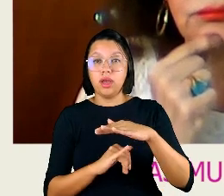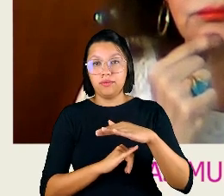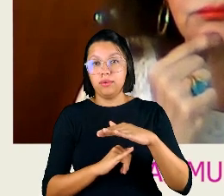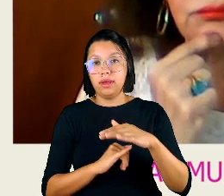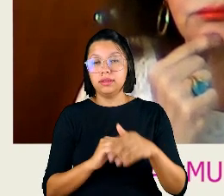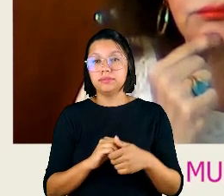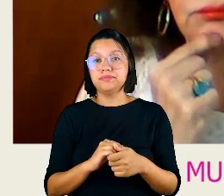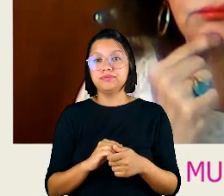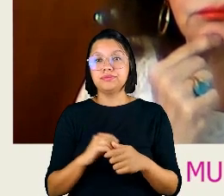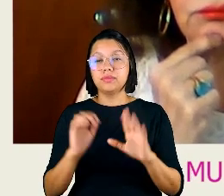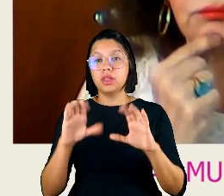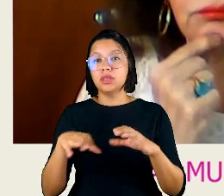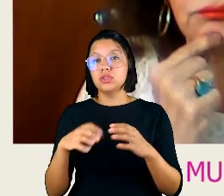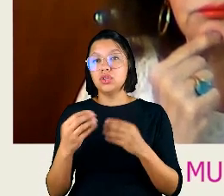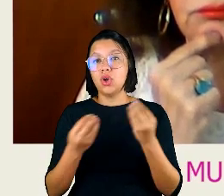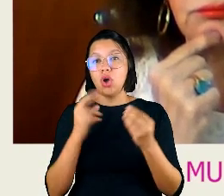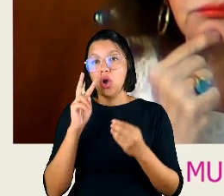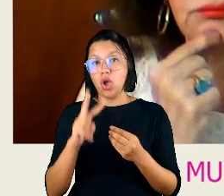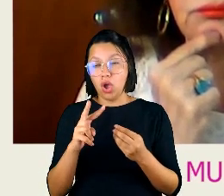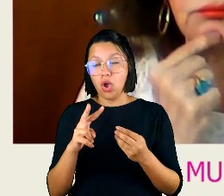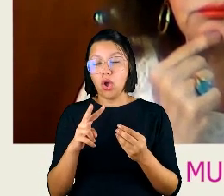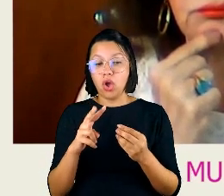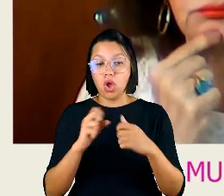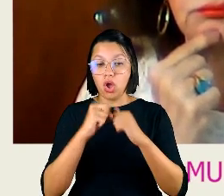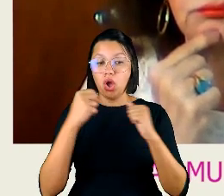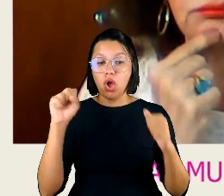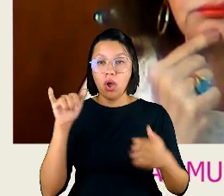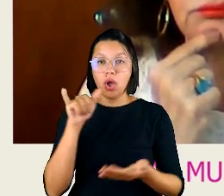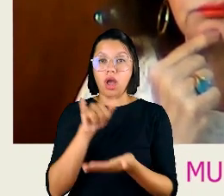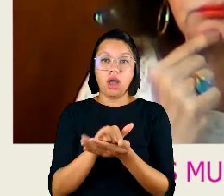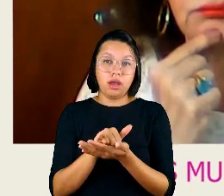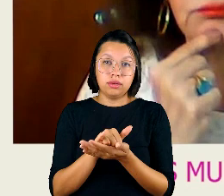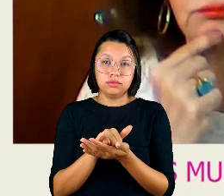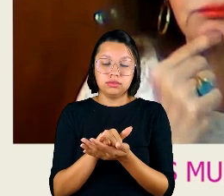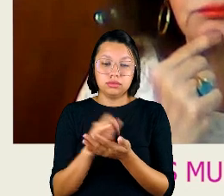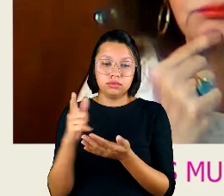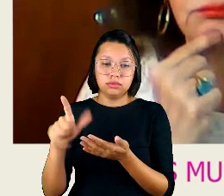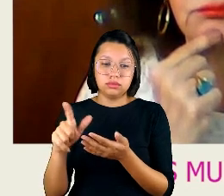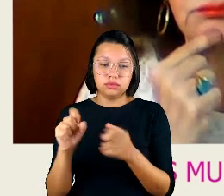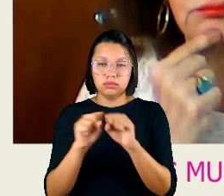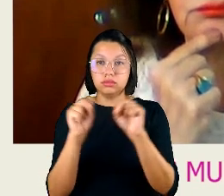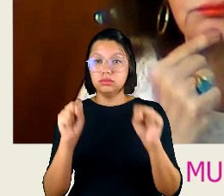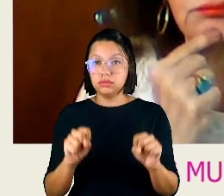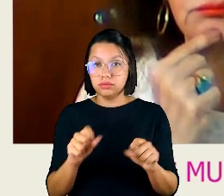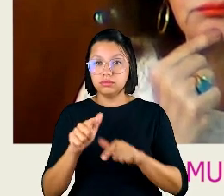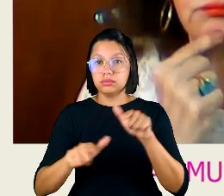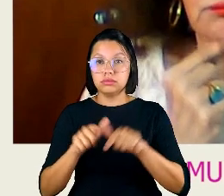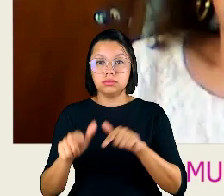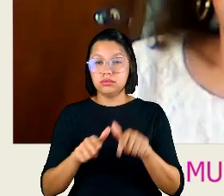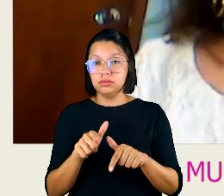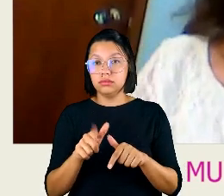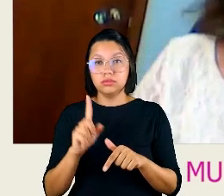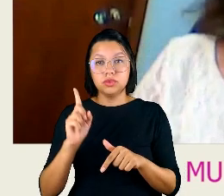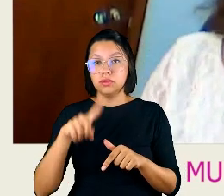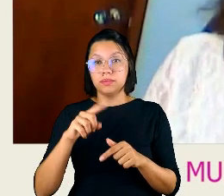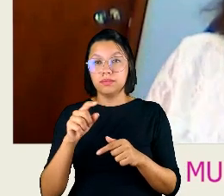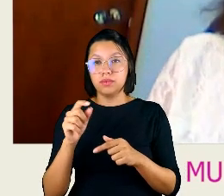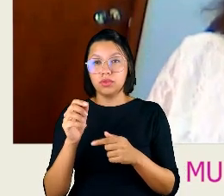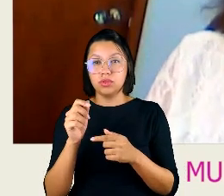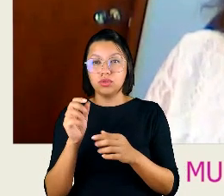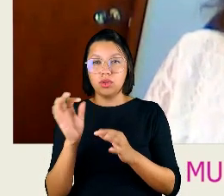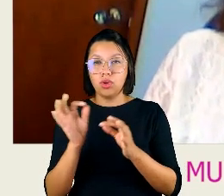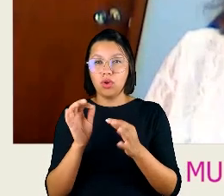uma questão imensa nos aplicativos e outros sistemas de trabalho que não são regulados, ou seja, não existe uma